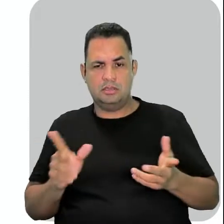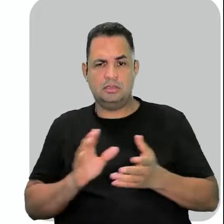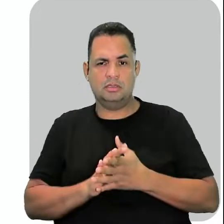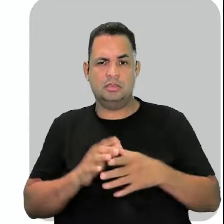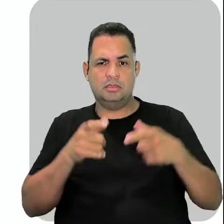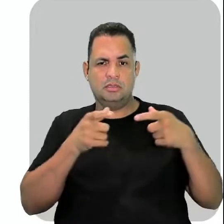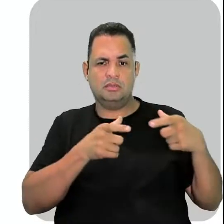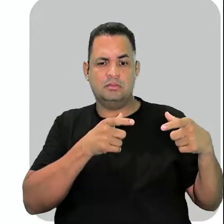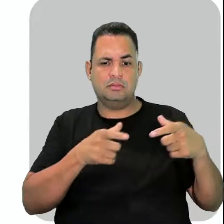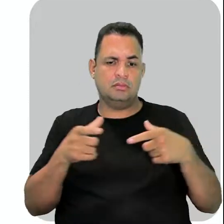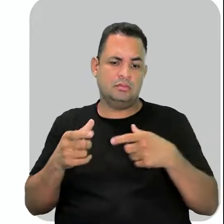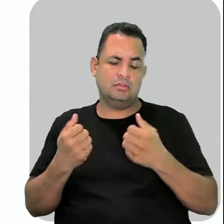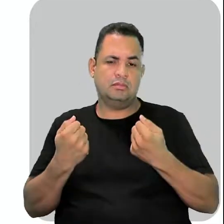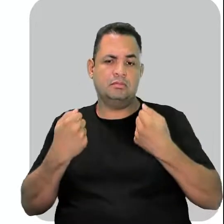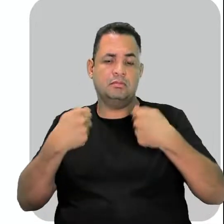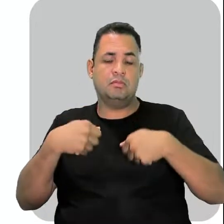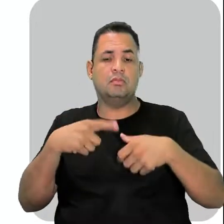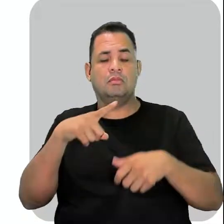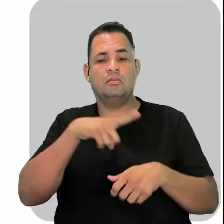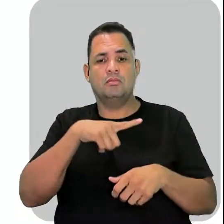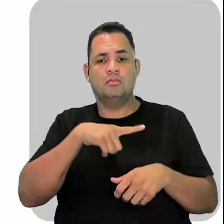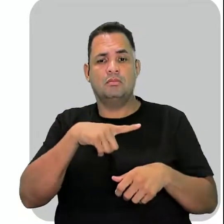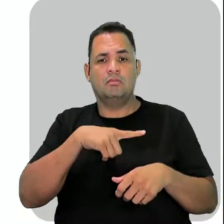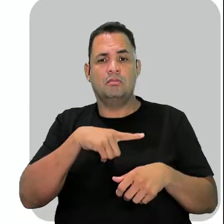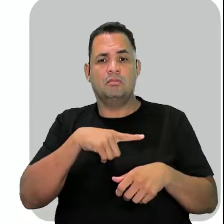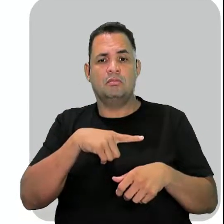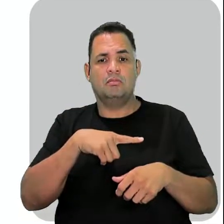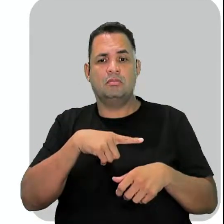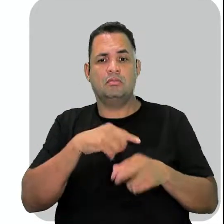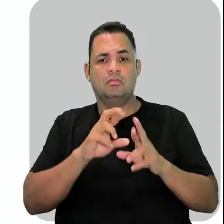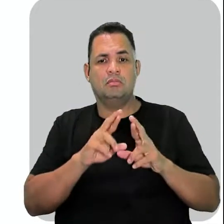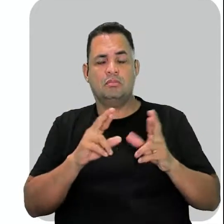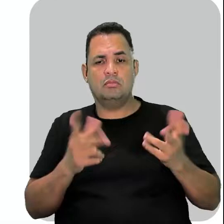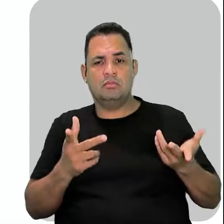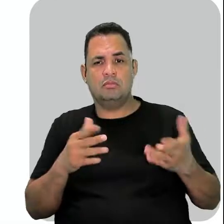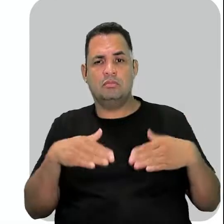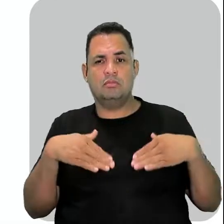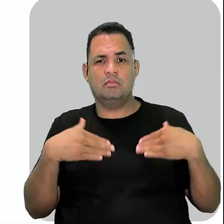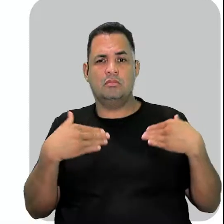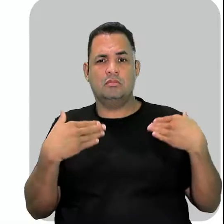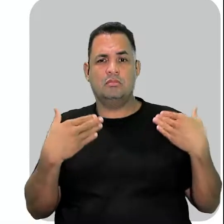de posição, a gente pode ter uma posição diferente, por